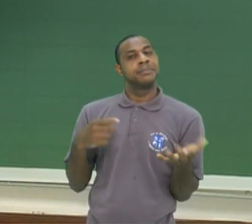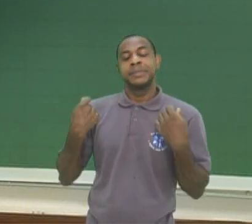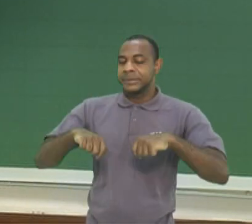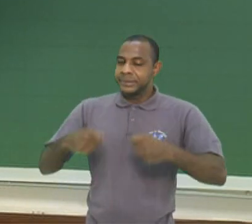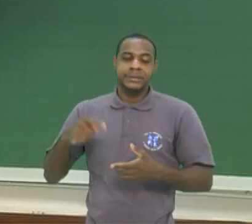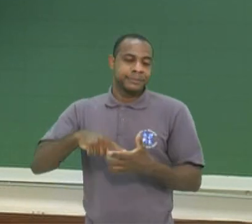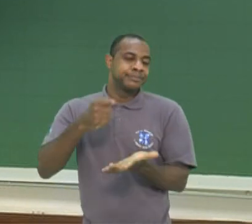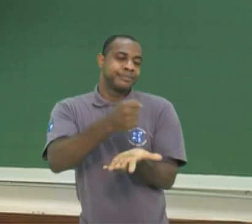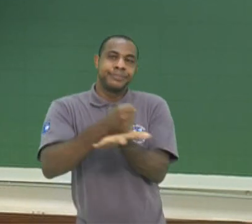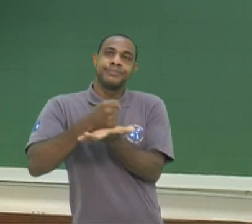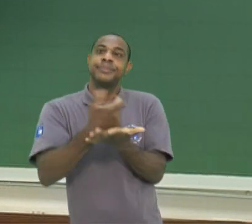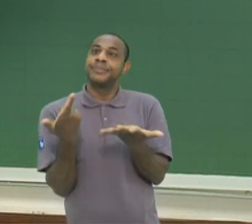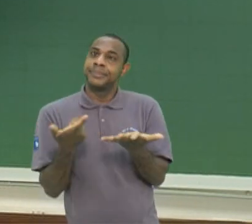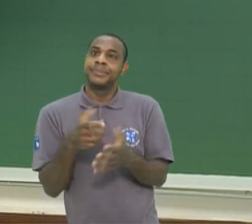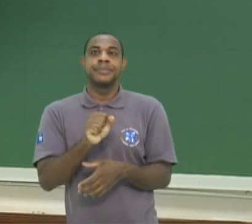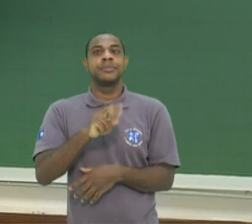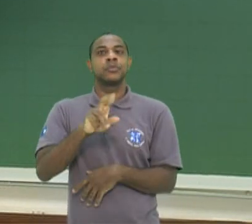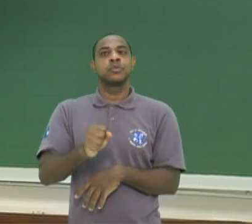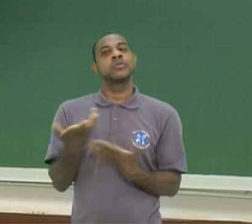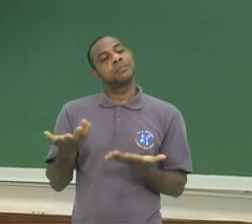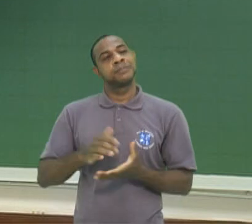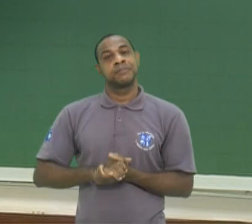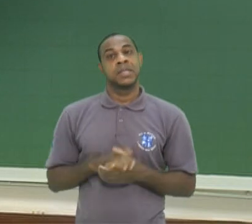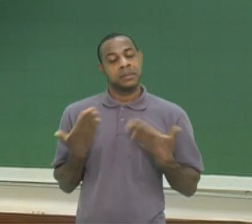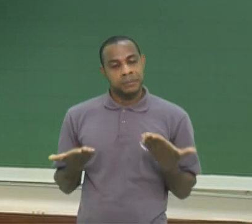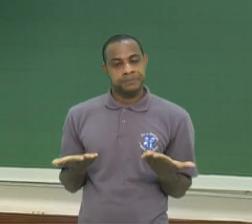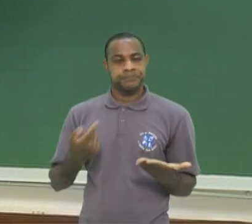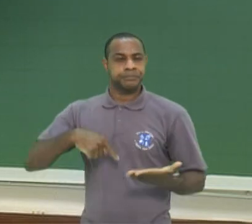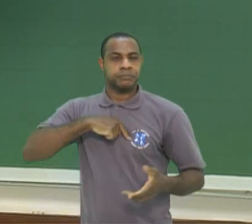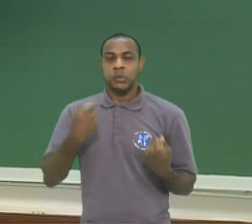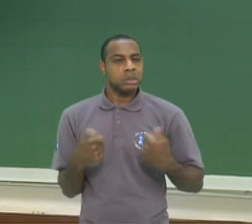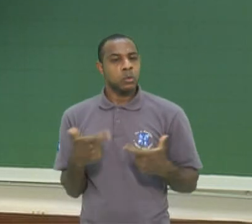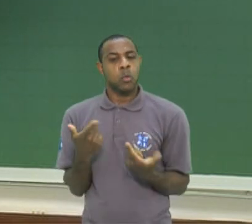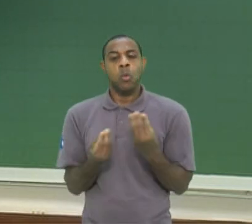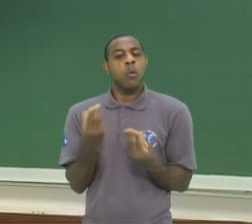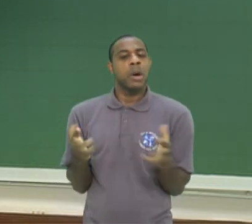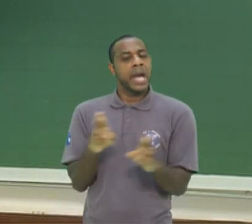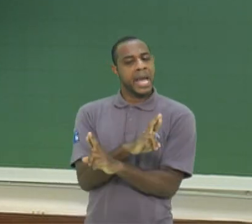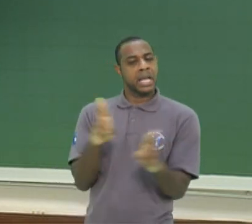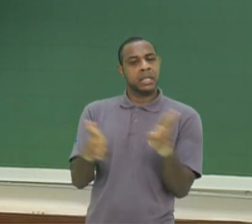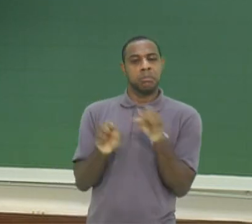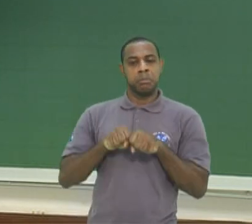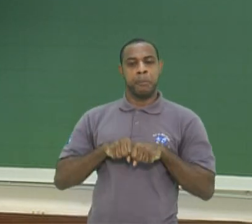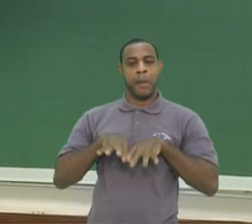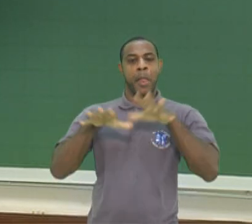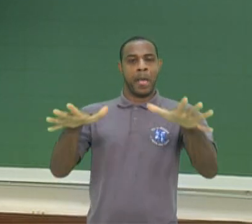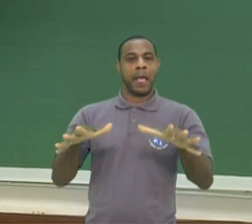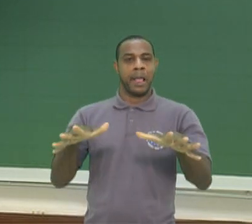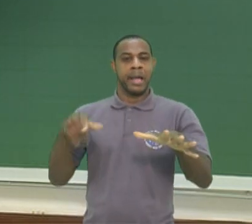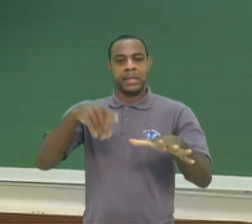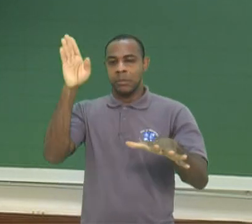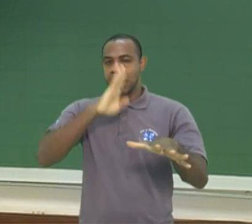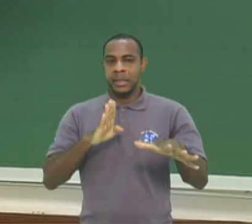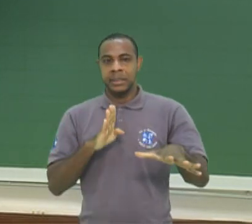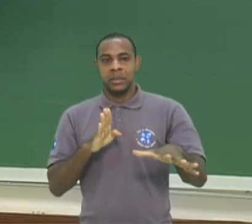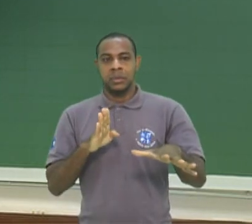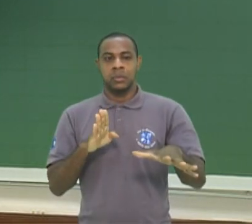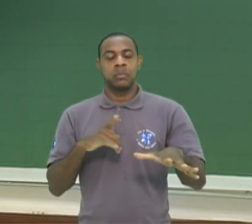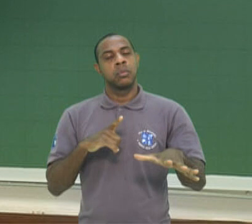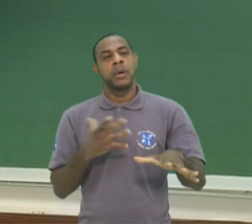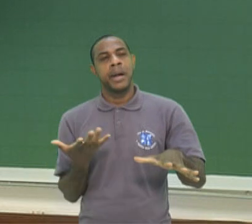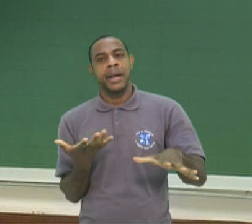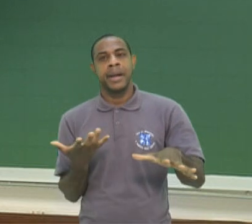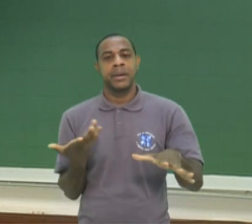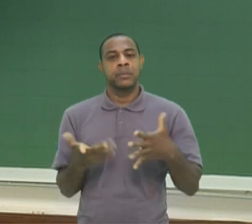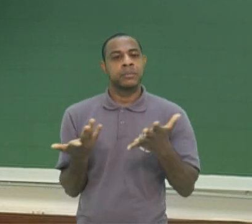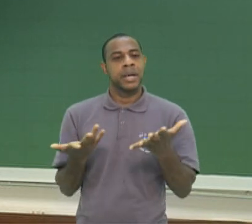condição. Não temos como não relacionar a proliferação do vírus no Brasil considerando